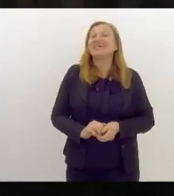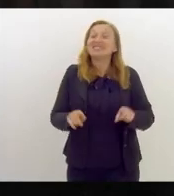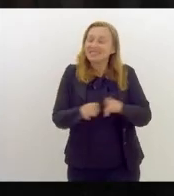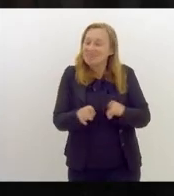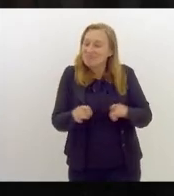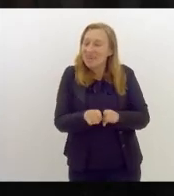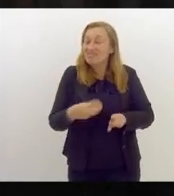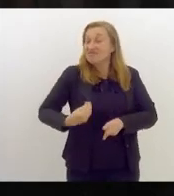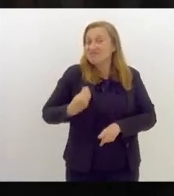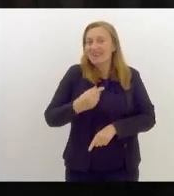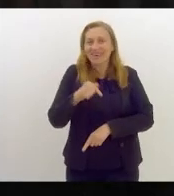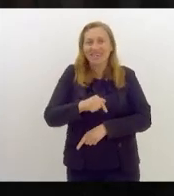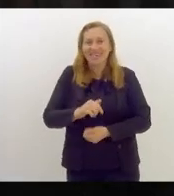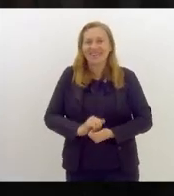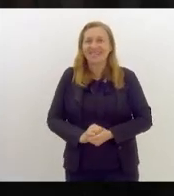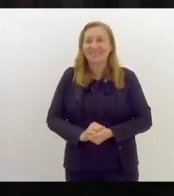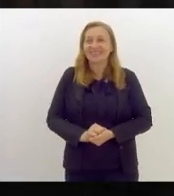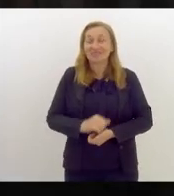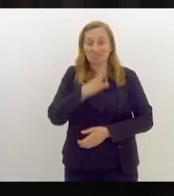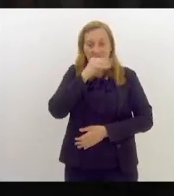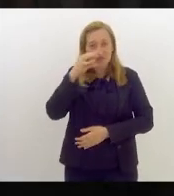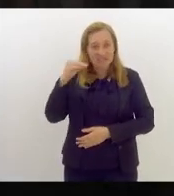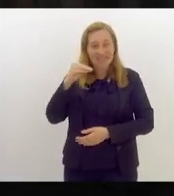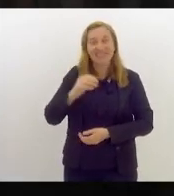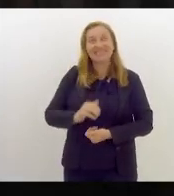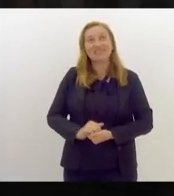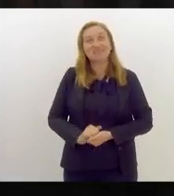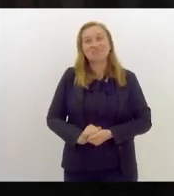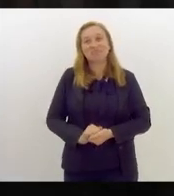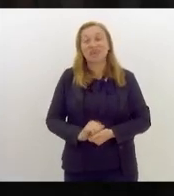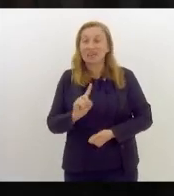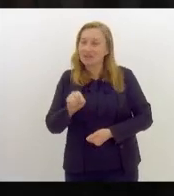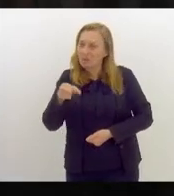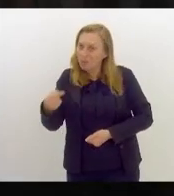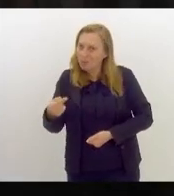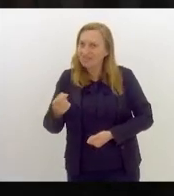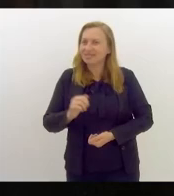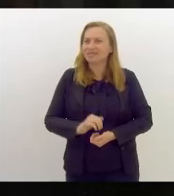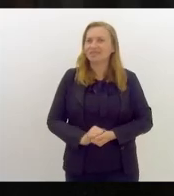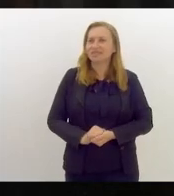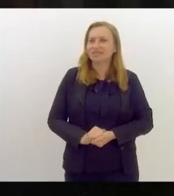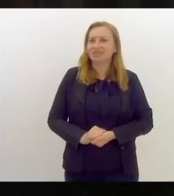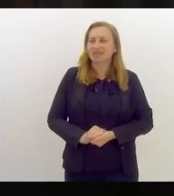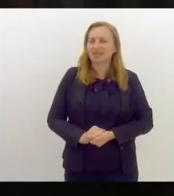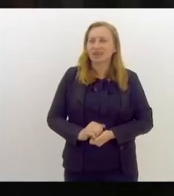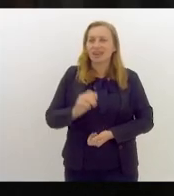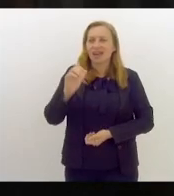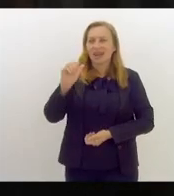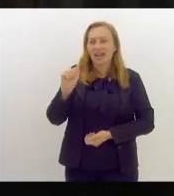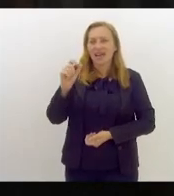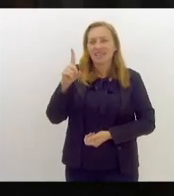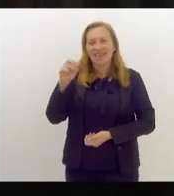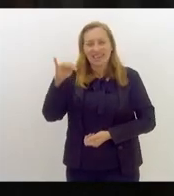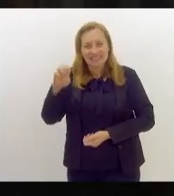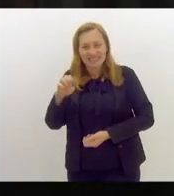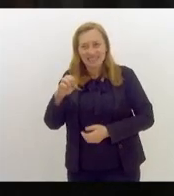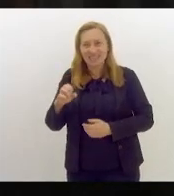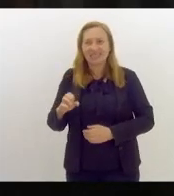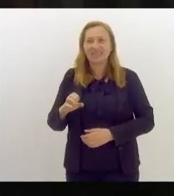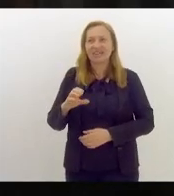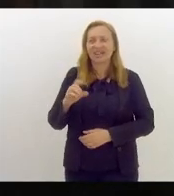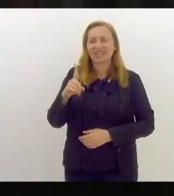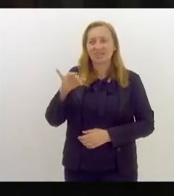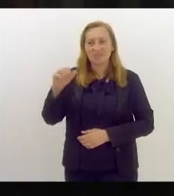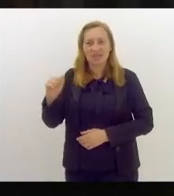vivi aqui com uma adolescente depois como Cadete em Resende na Academia Militar das